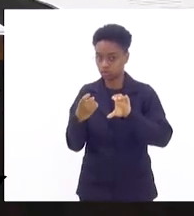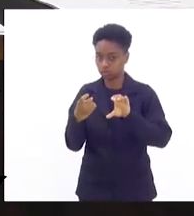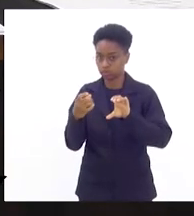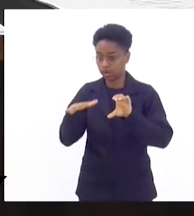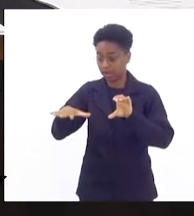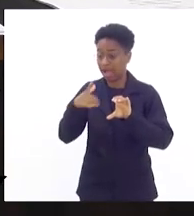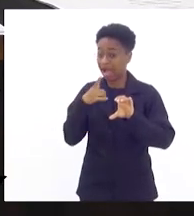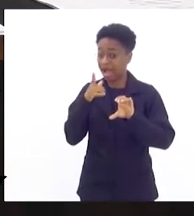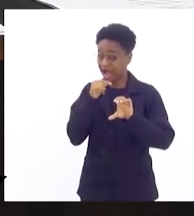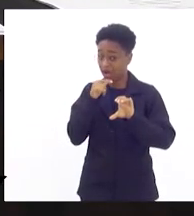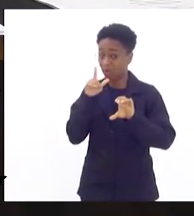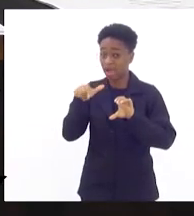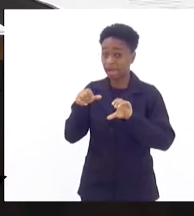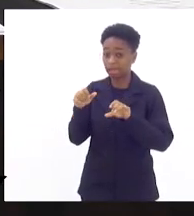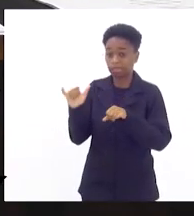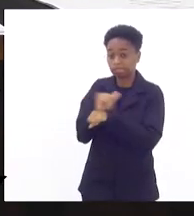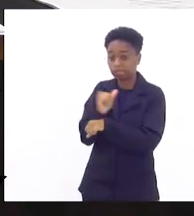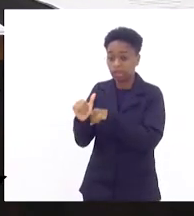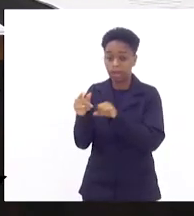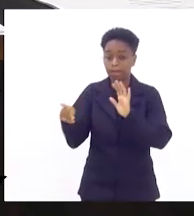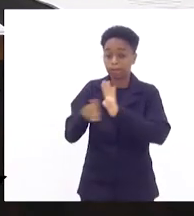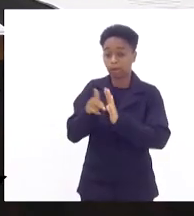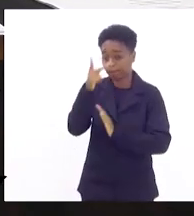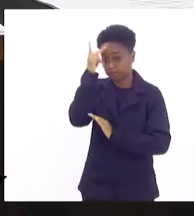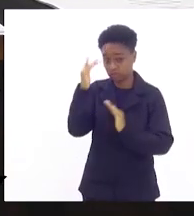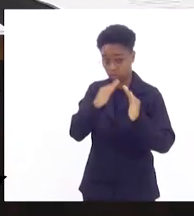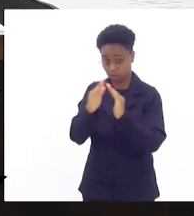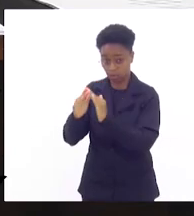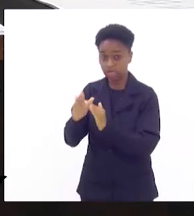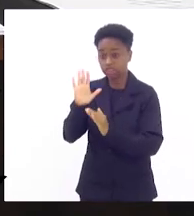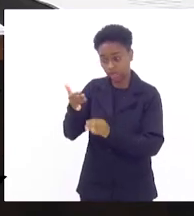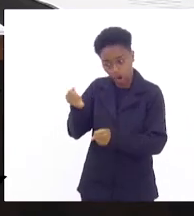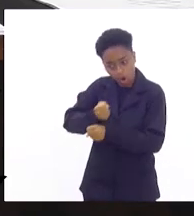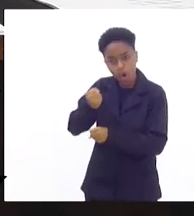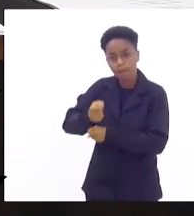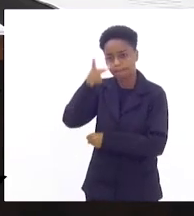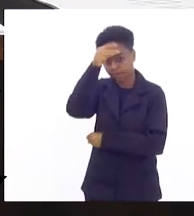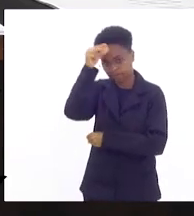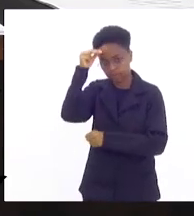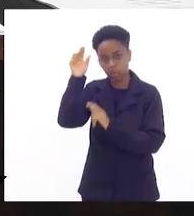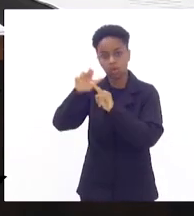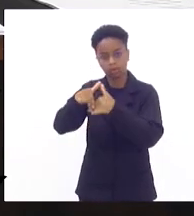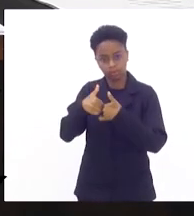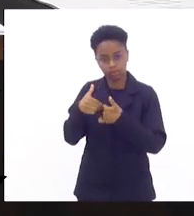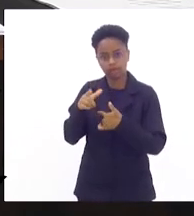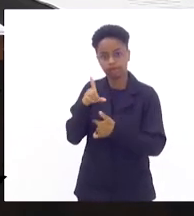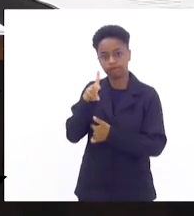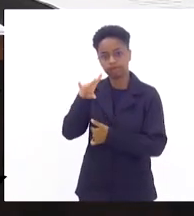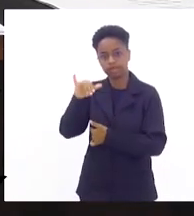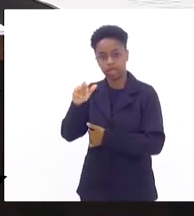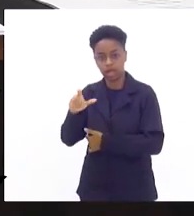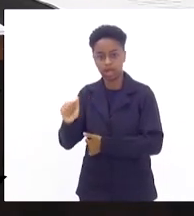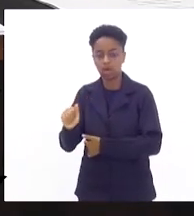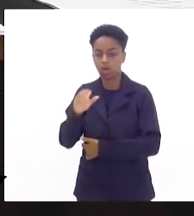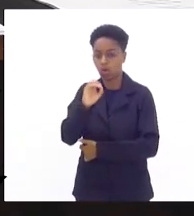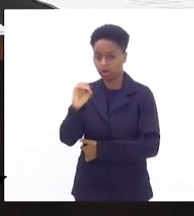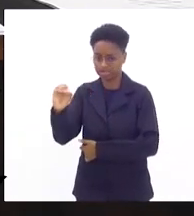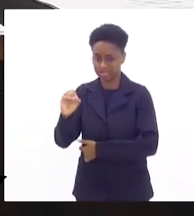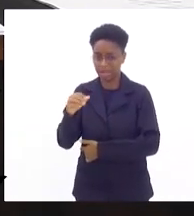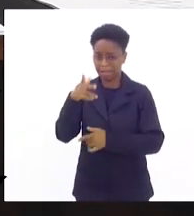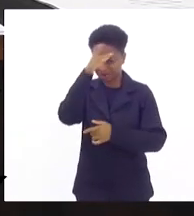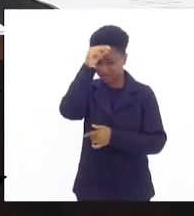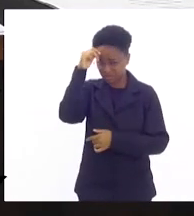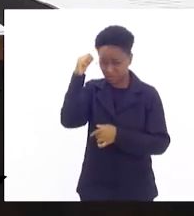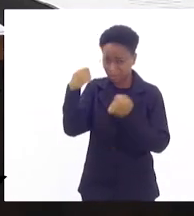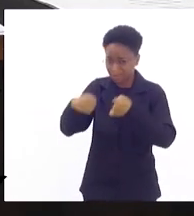lá é um quebra-galho do morador. Já está em obra pela prefeitura, através do bairro Maravilha Oeste. Será que a prefeitura vai ter que gastar o